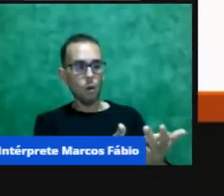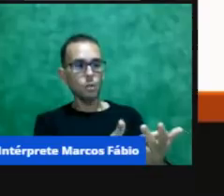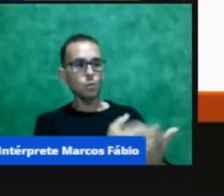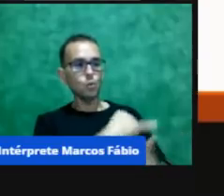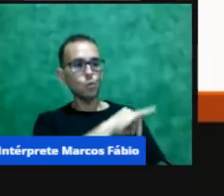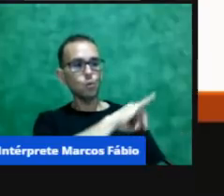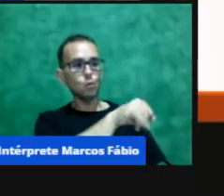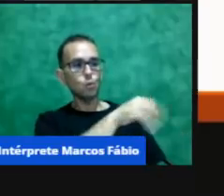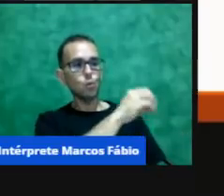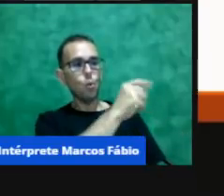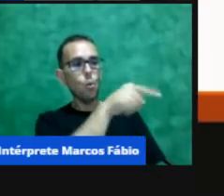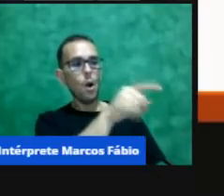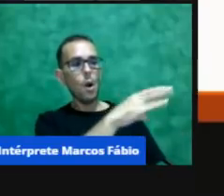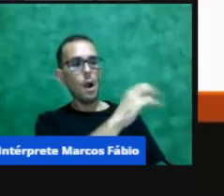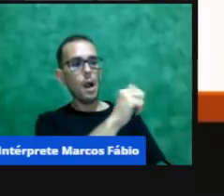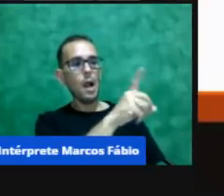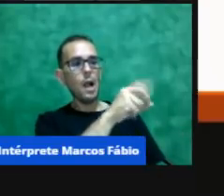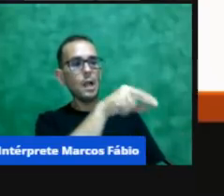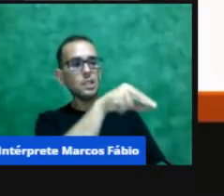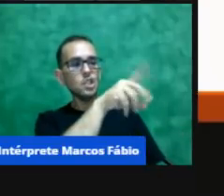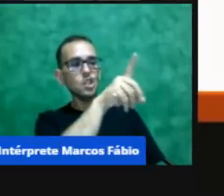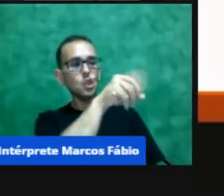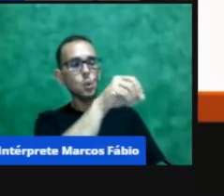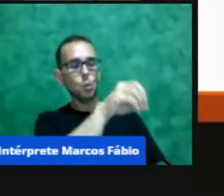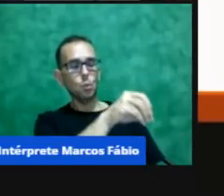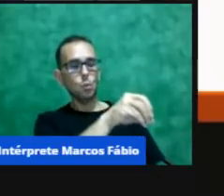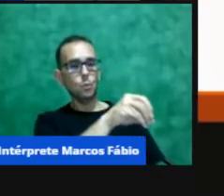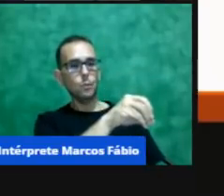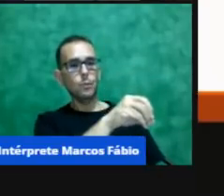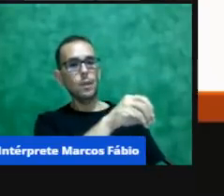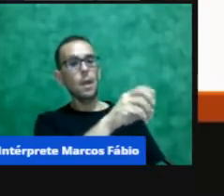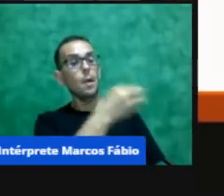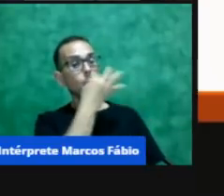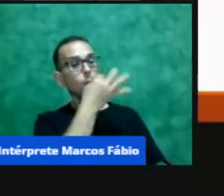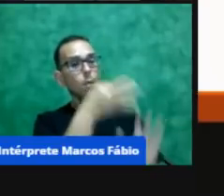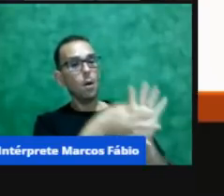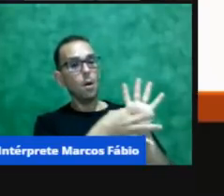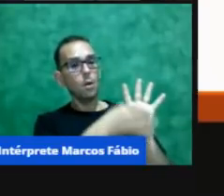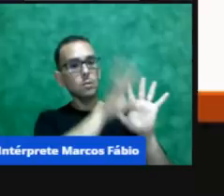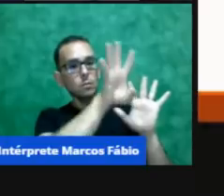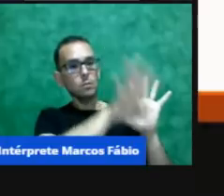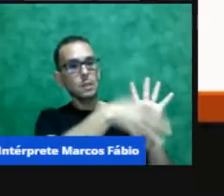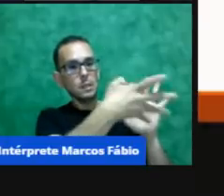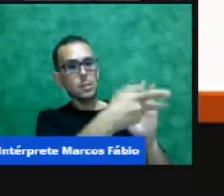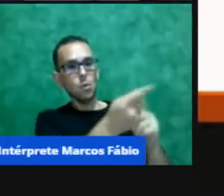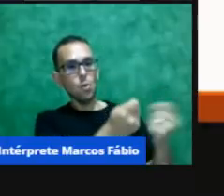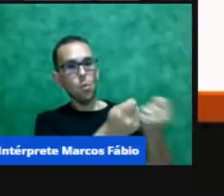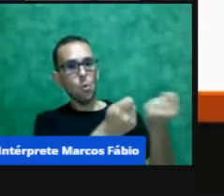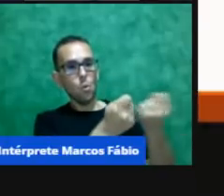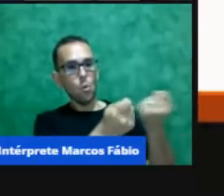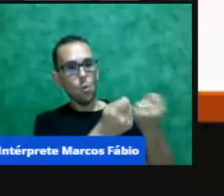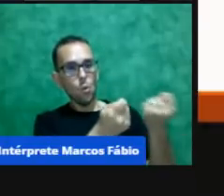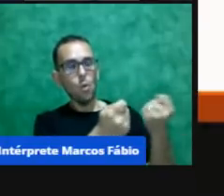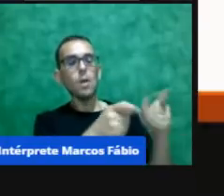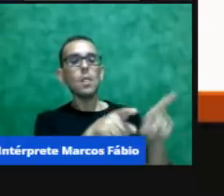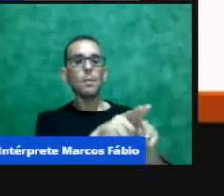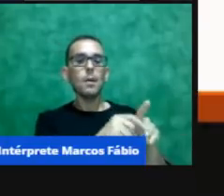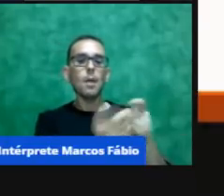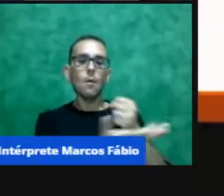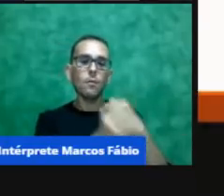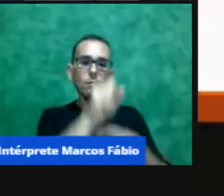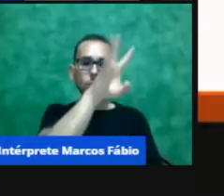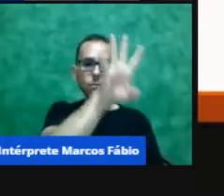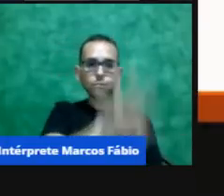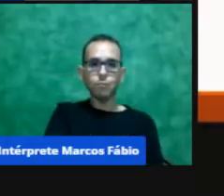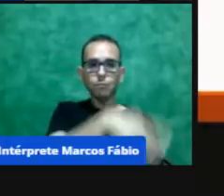o coordenador sexto ao nono, ele apresentou uma proposta de planilha, uma proposta de controle, e aí com base nela eu fiz essa planilha